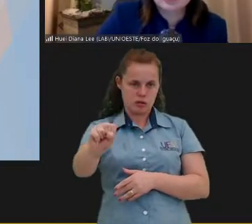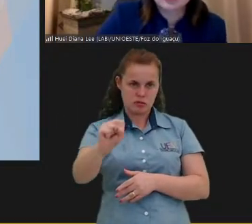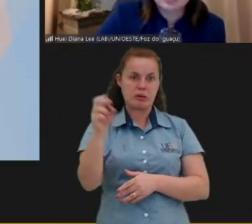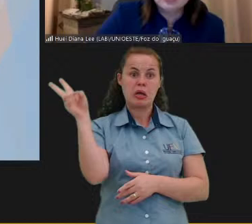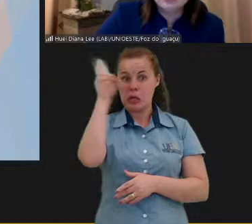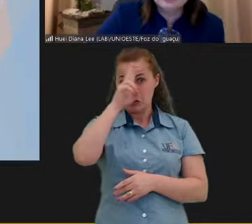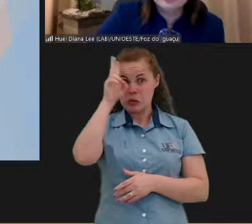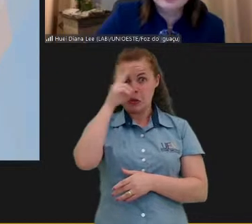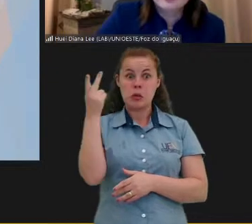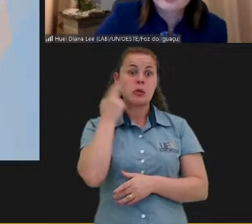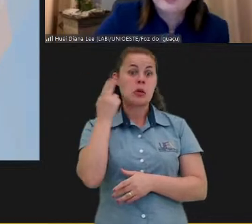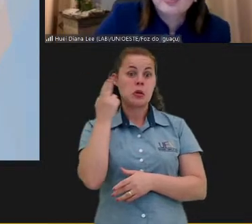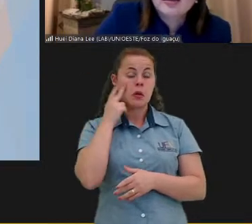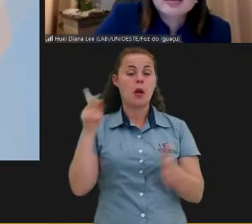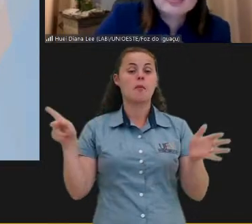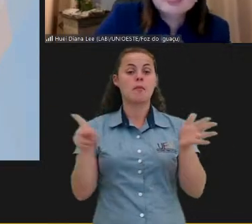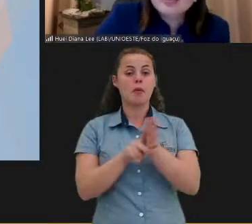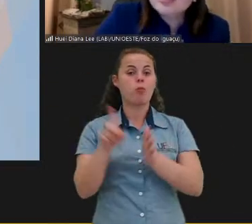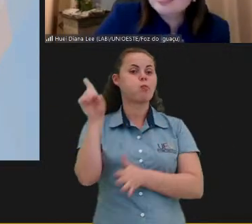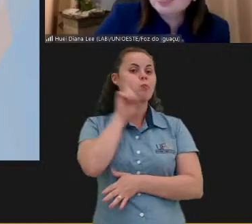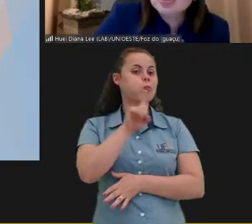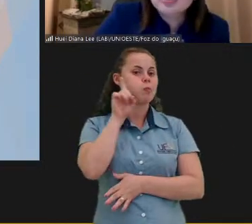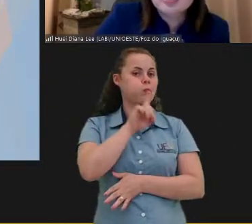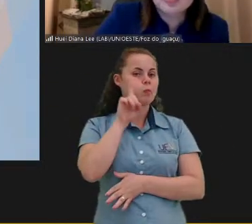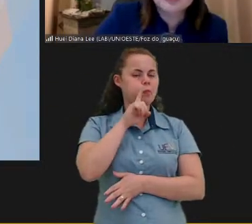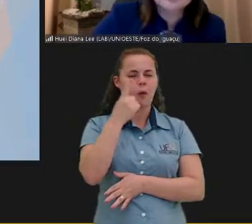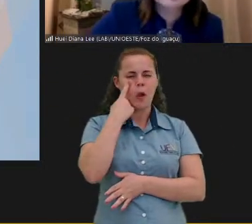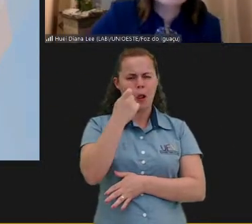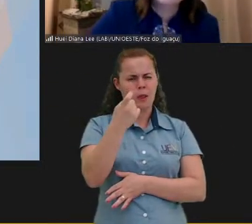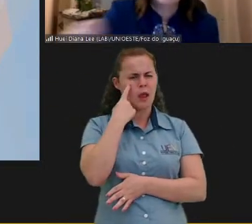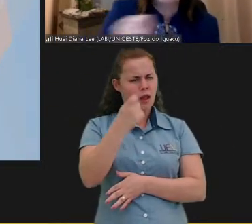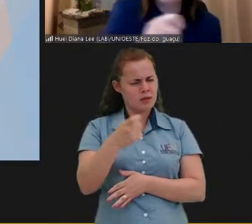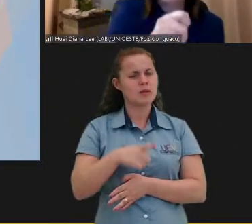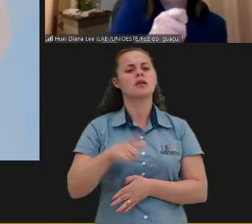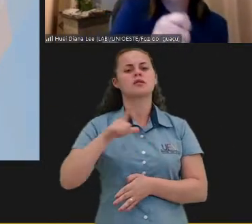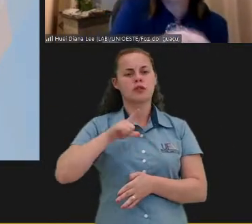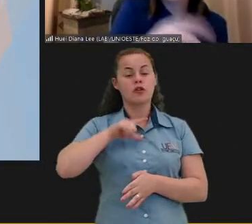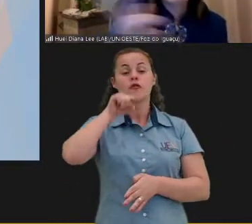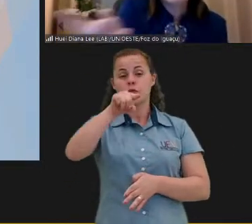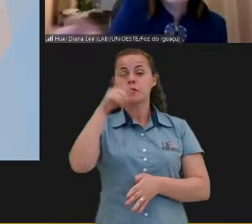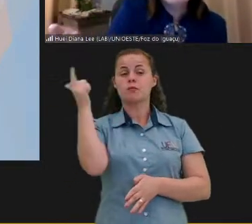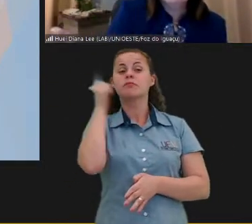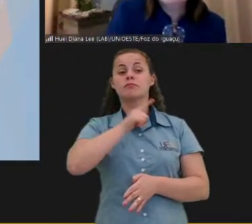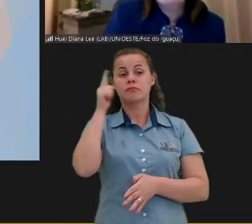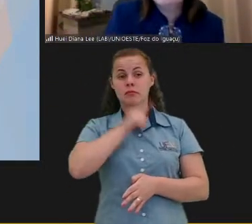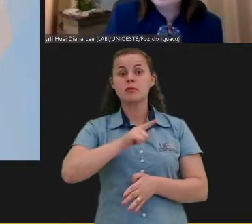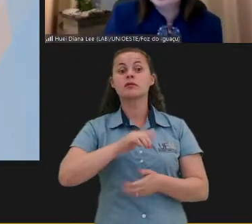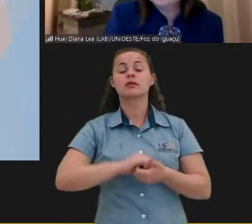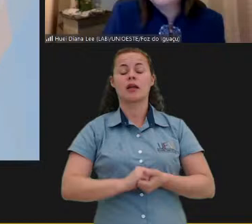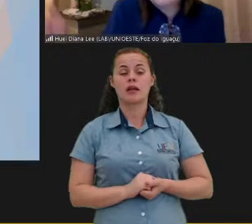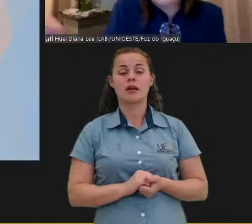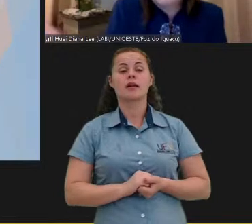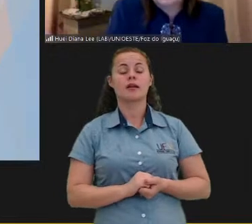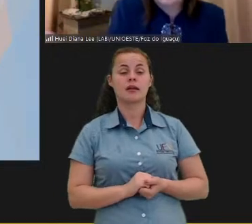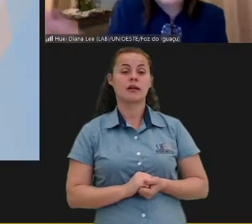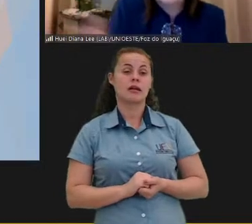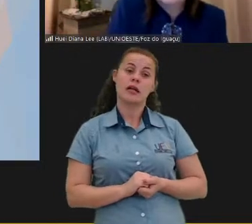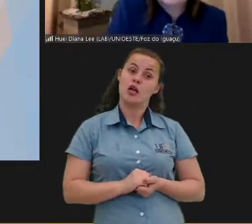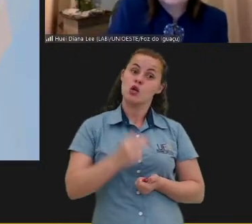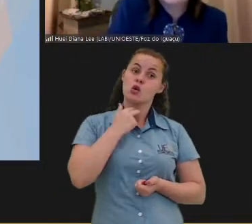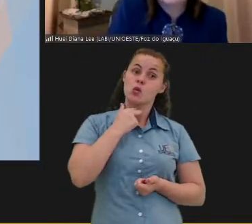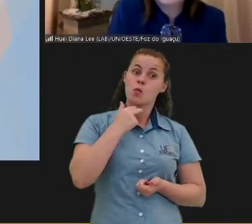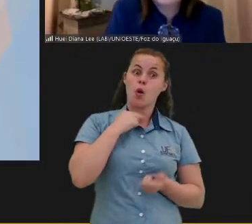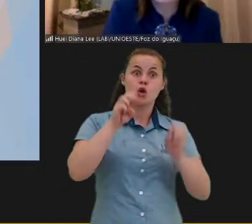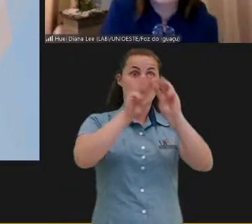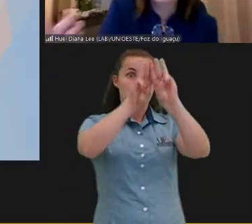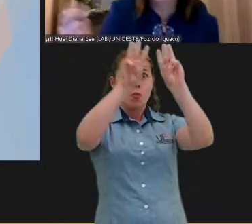dos Estados Unidos, é que é interessantíssimo. Você pode, dentro, quer dizer, a gente não vai poder estar no museu, mas